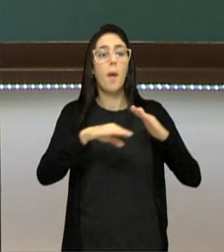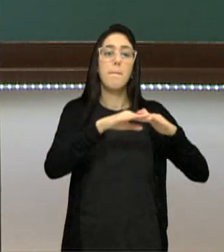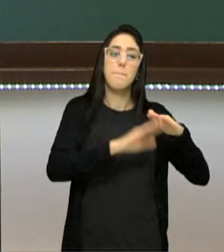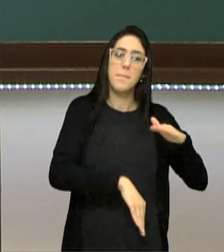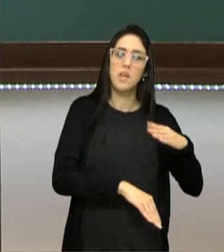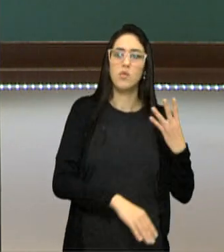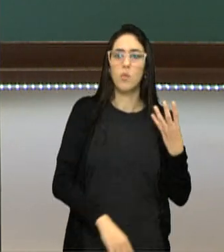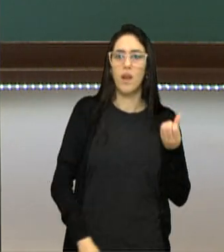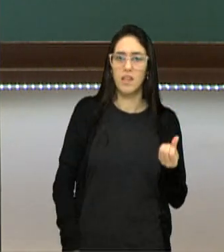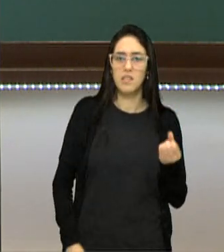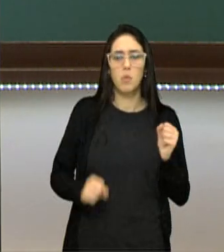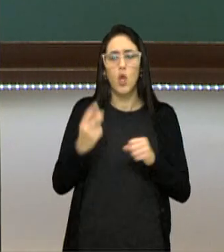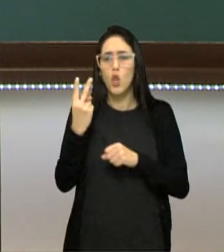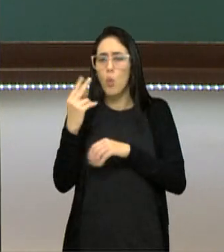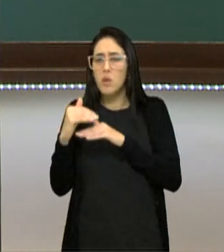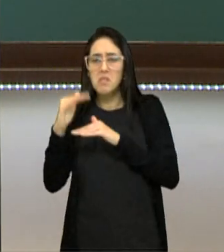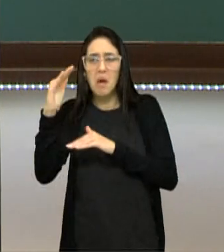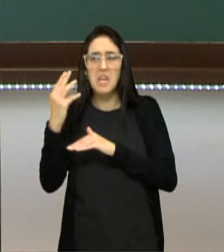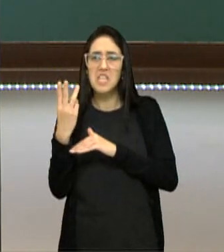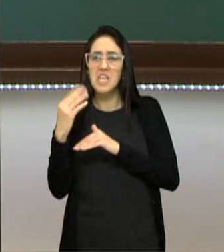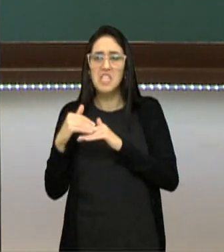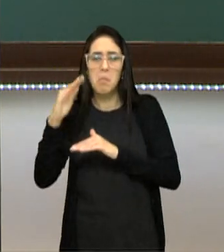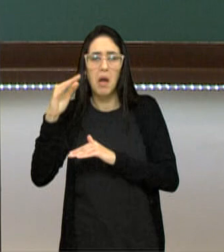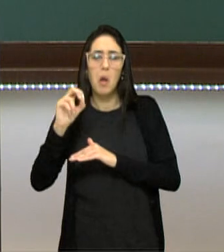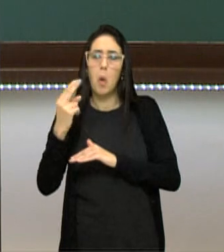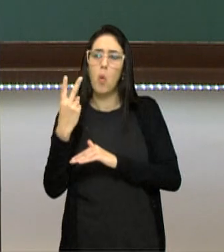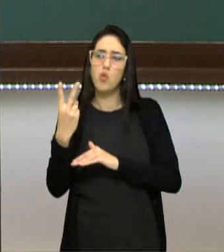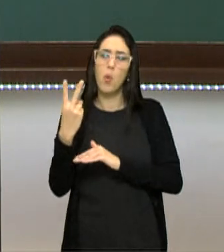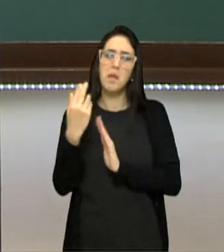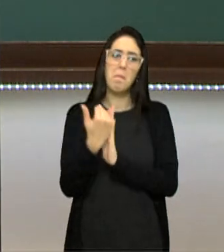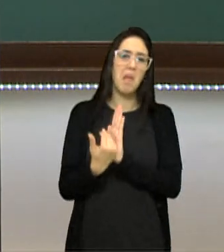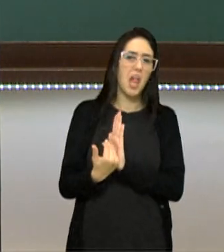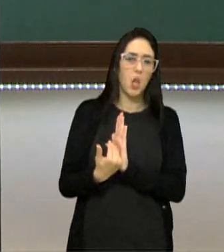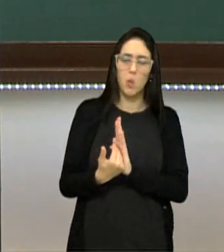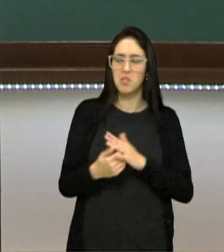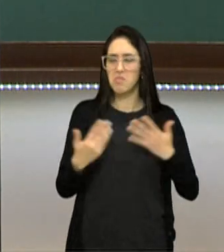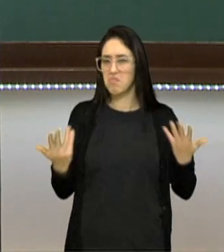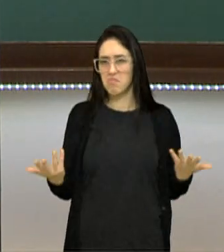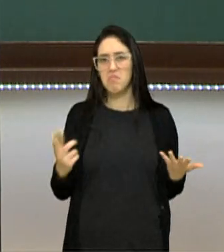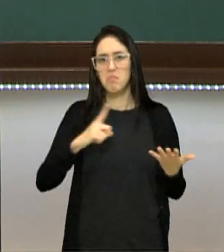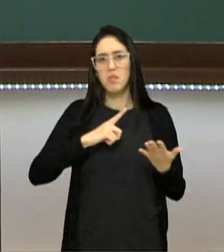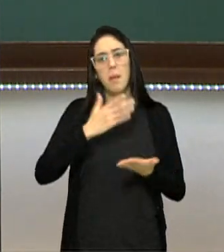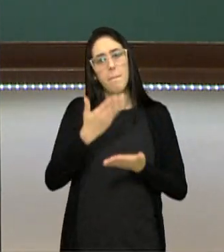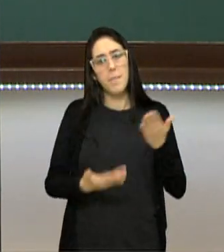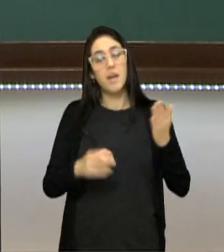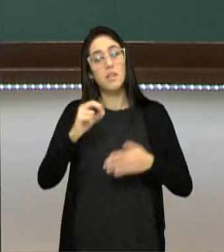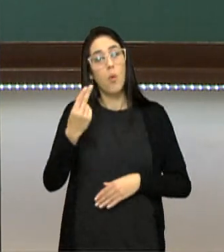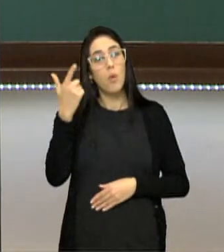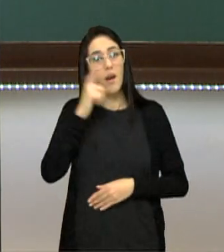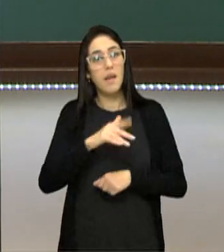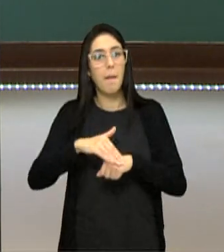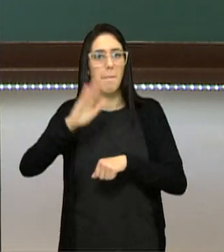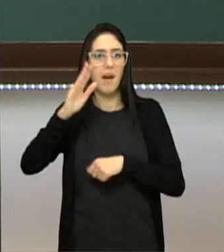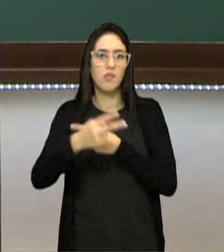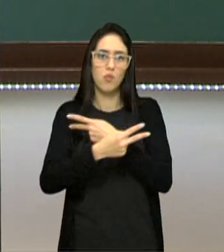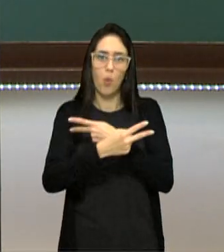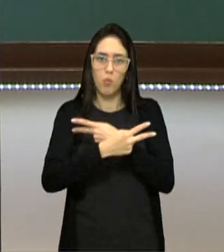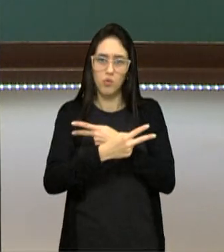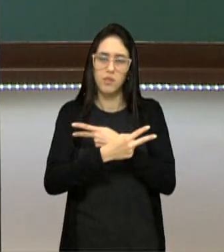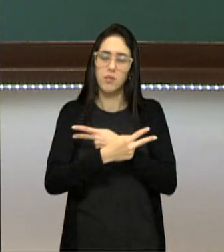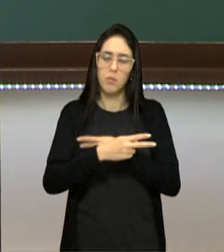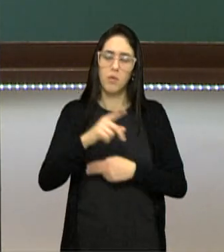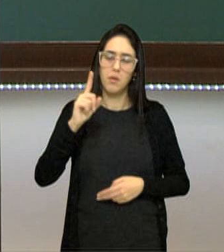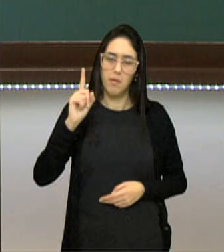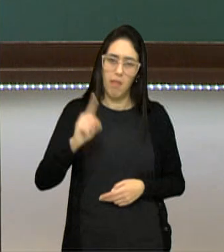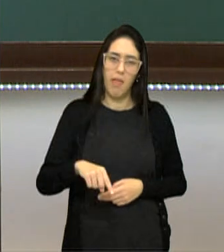a mais, 2 a mais, 3 ou a menos, 1, 2 e 3 a menos, né, perdendo ou ganhando cromossomos ali. Então isso aí a gente vai chamar